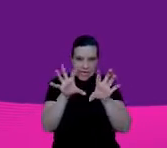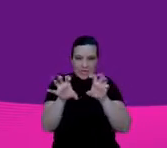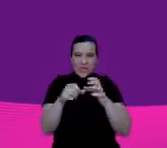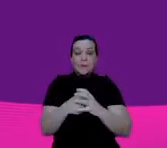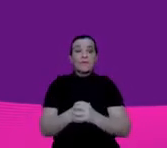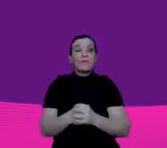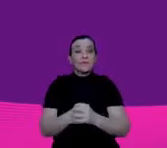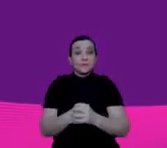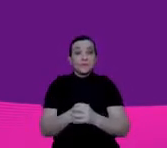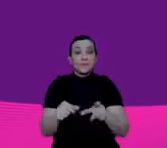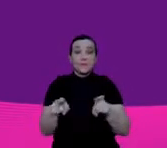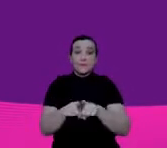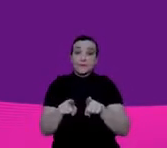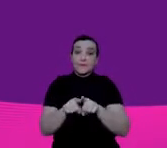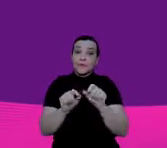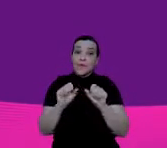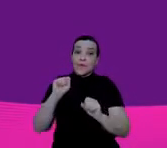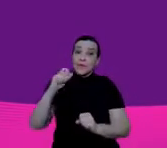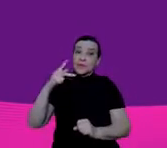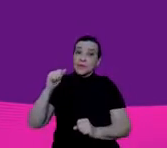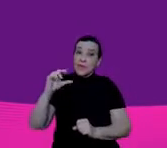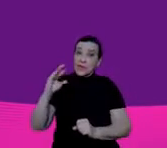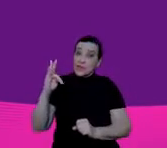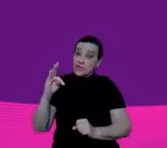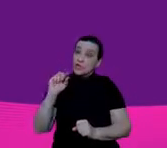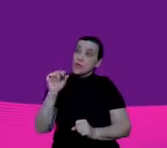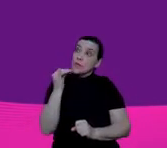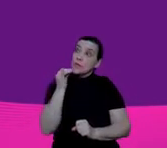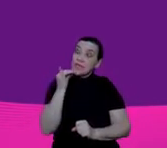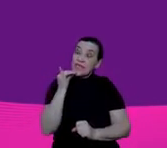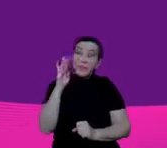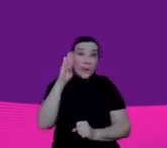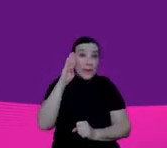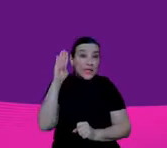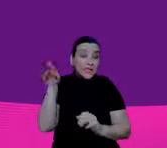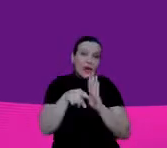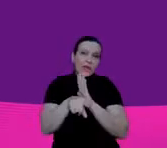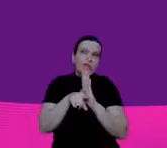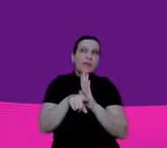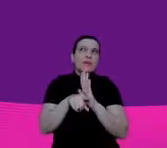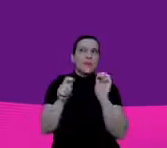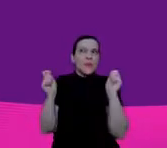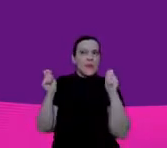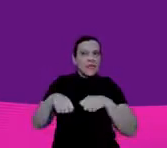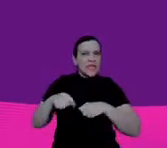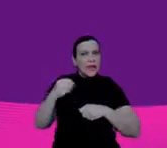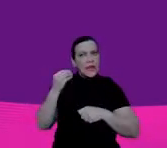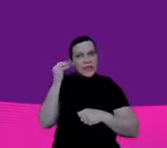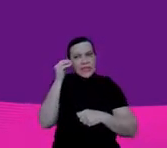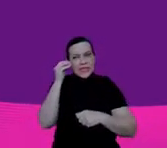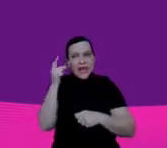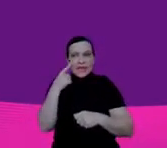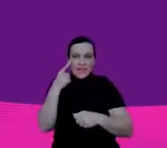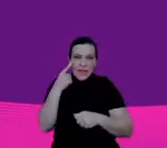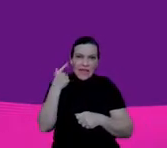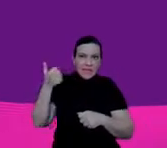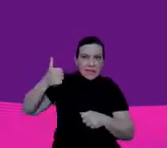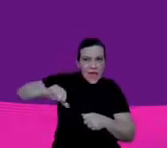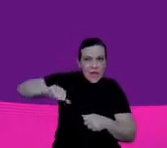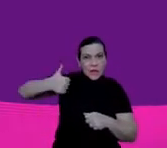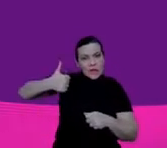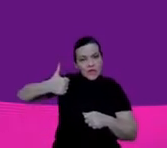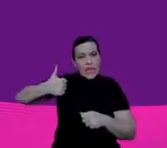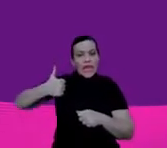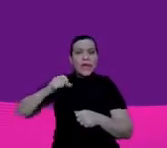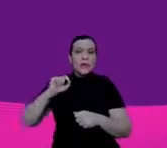entra como critério de suporte, mas ele entra como critério de exclusão. Paciente que tem um SPECT normal, ele não entra como um